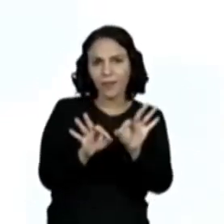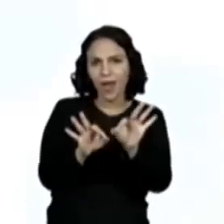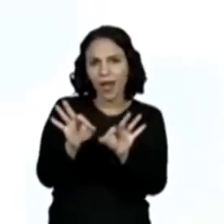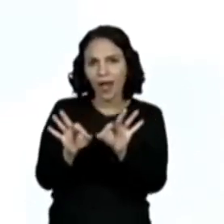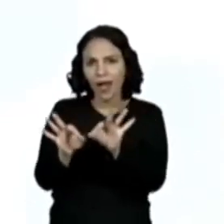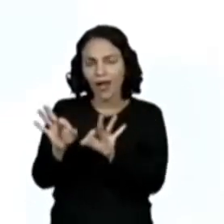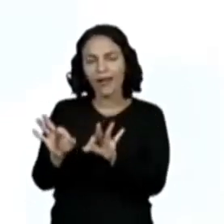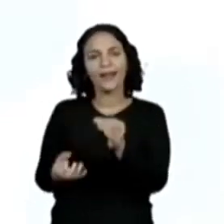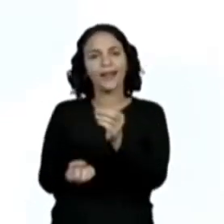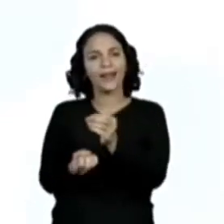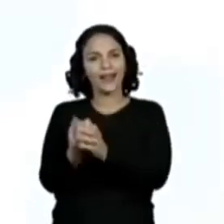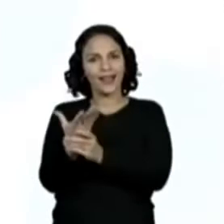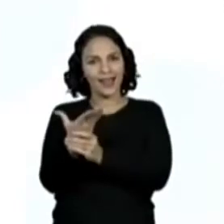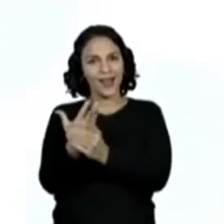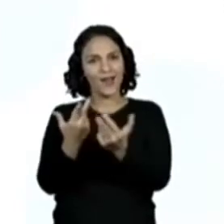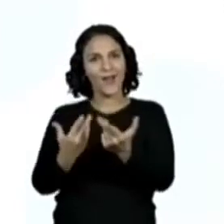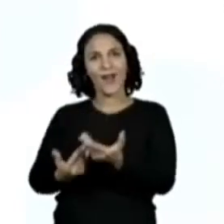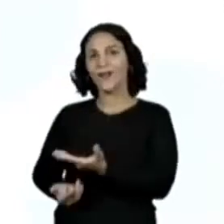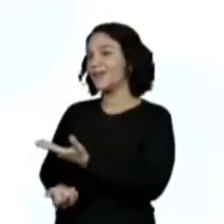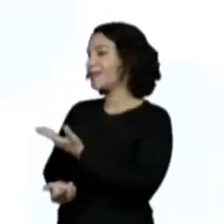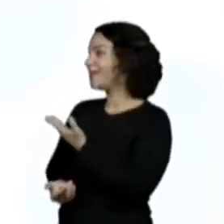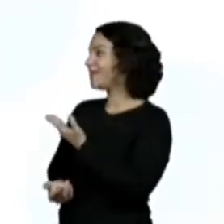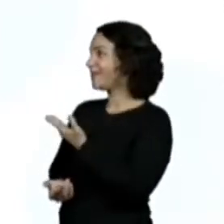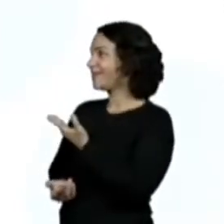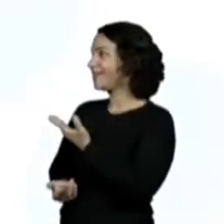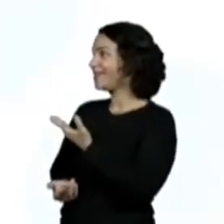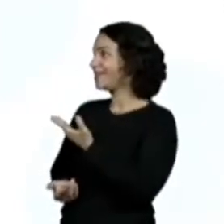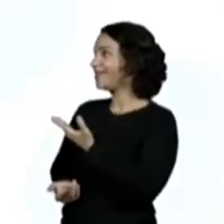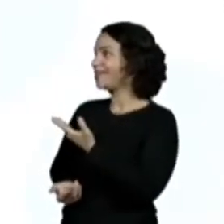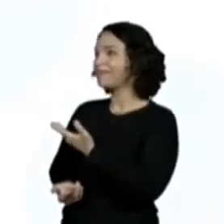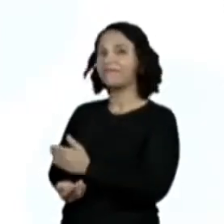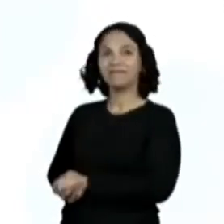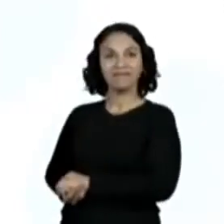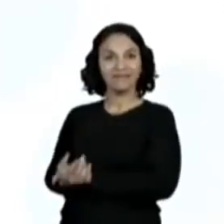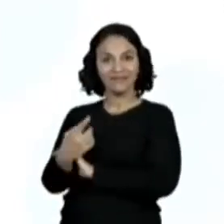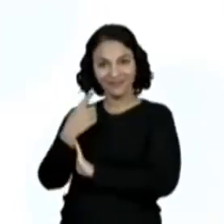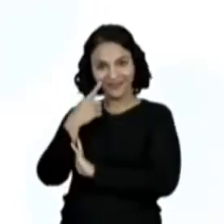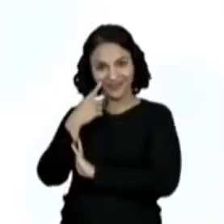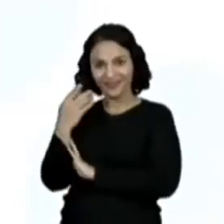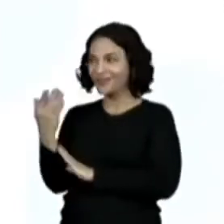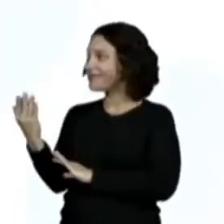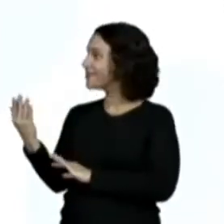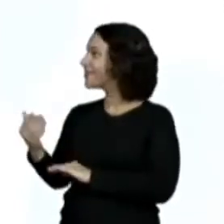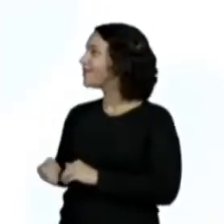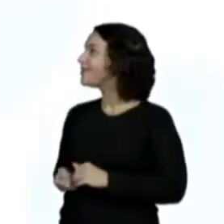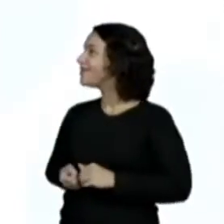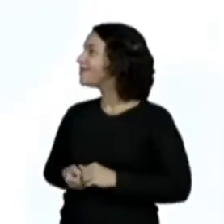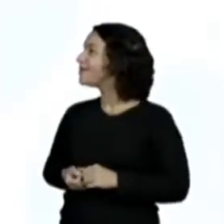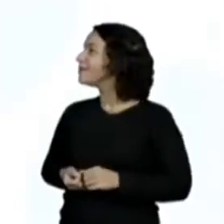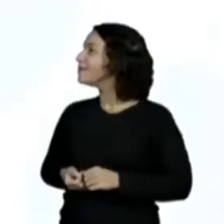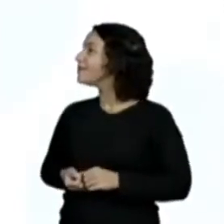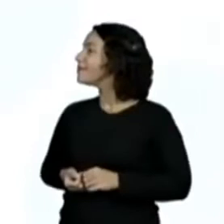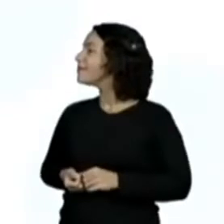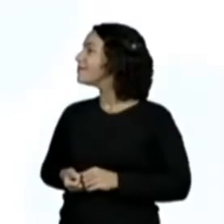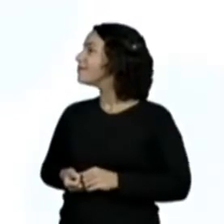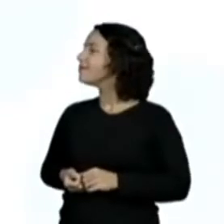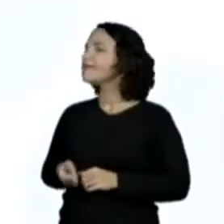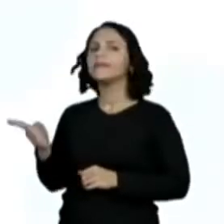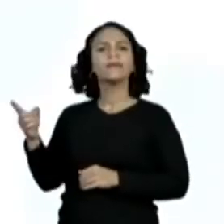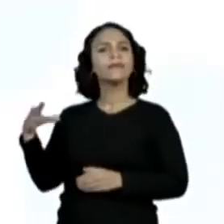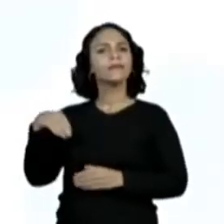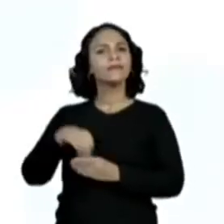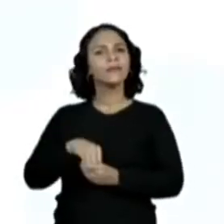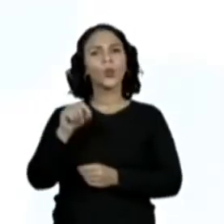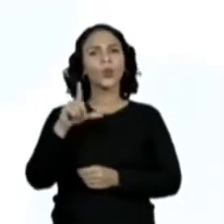fabricação de uma caixa de correio. Vocês observam aí numa ilustração uma caixa de correio e o que é que tem dentro